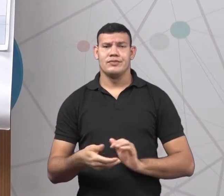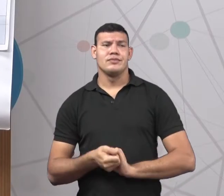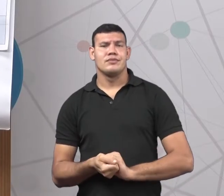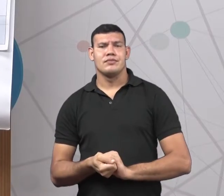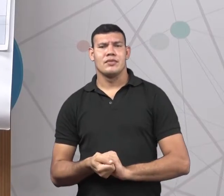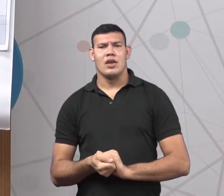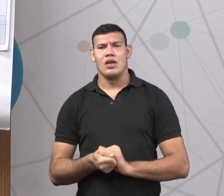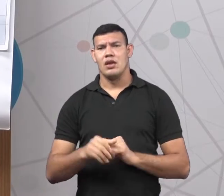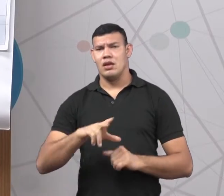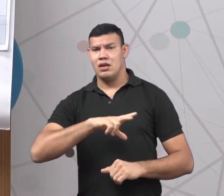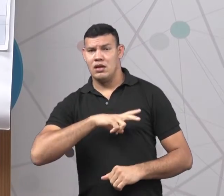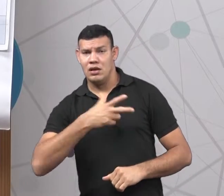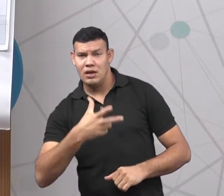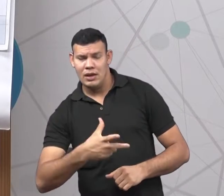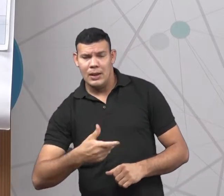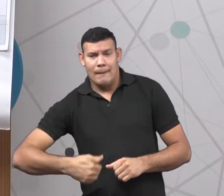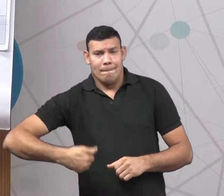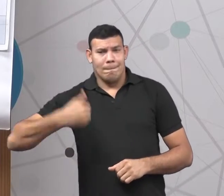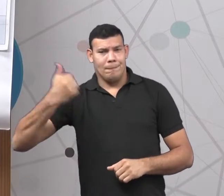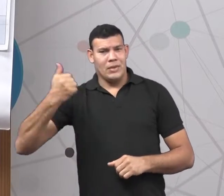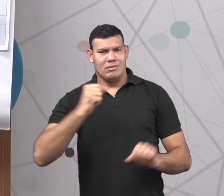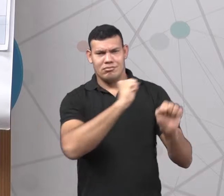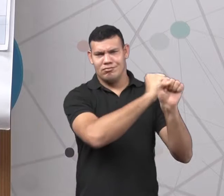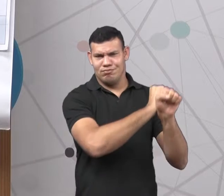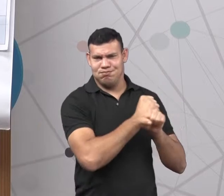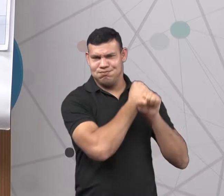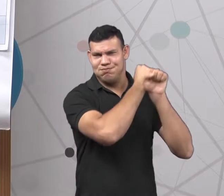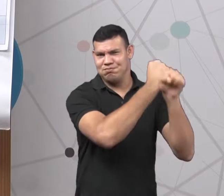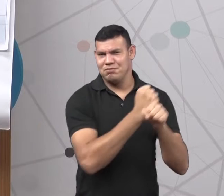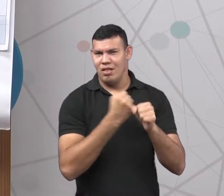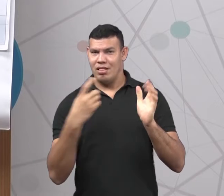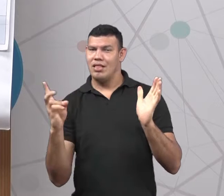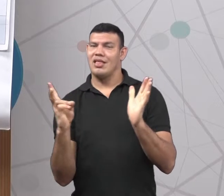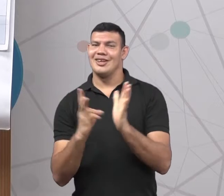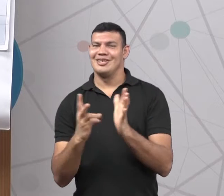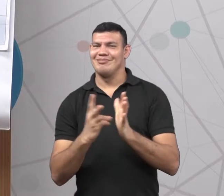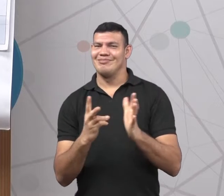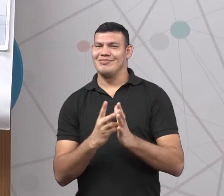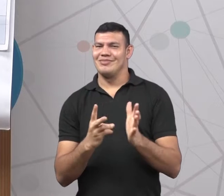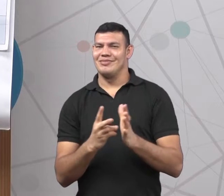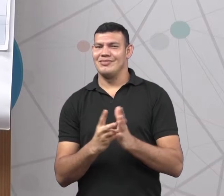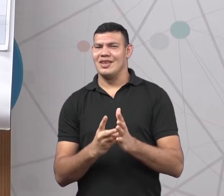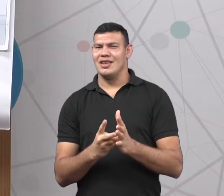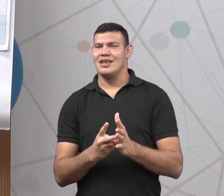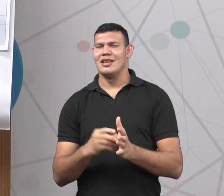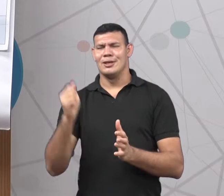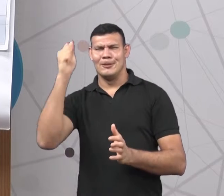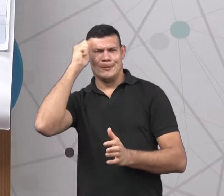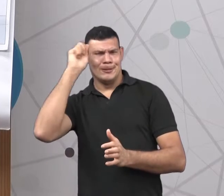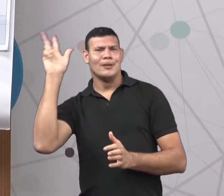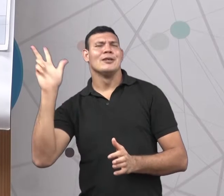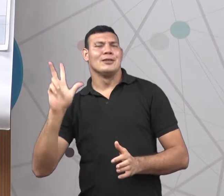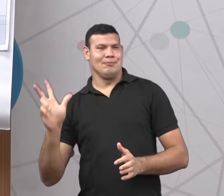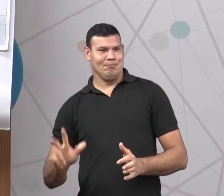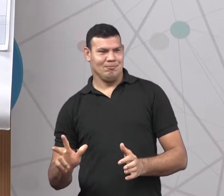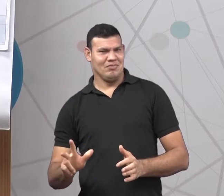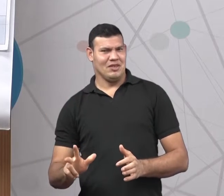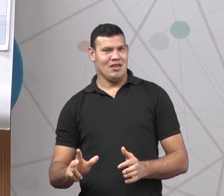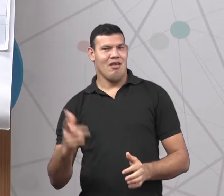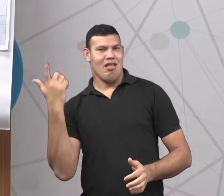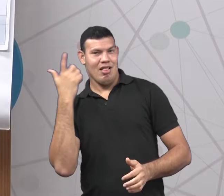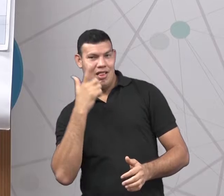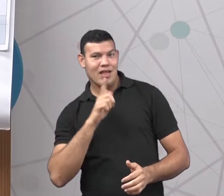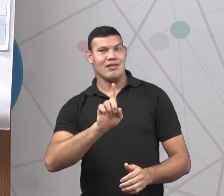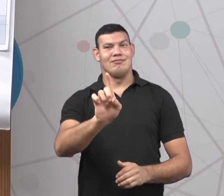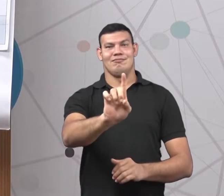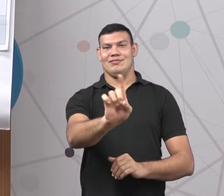eles quiseram primeiramente escravizar os indígenas. Só que os indígenas, quando aqui, antes da chegada dos